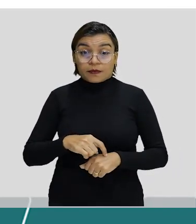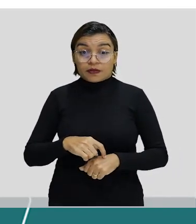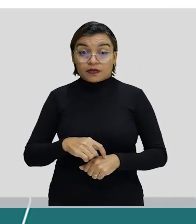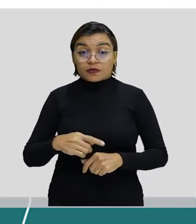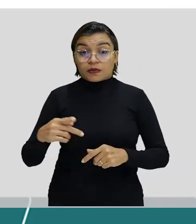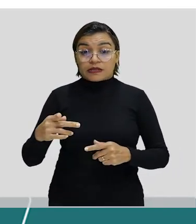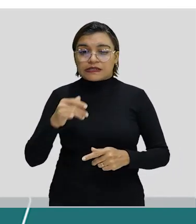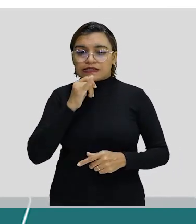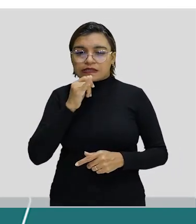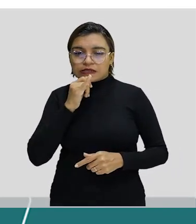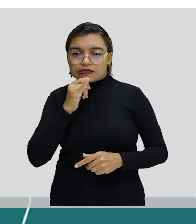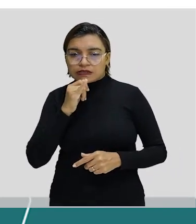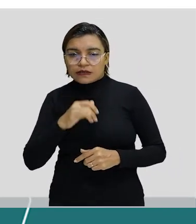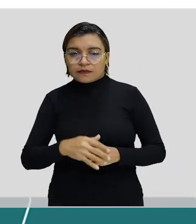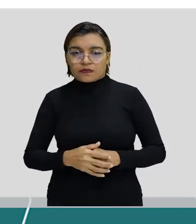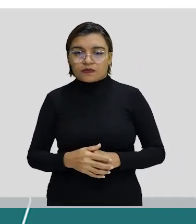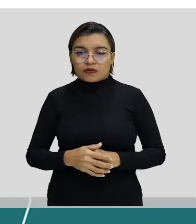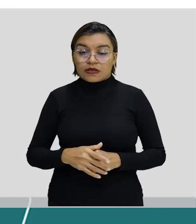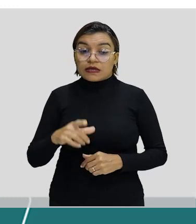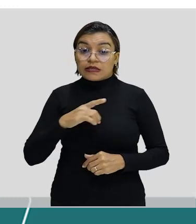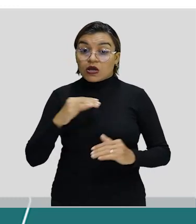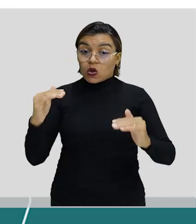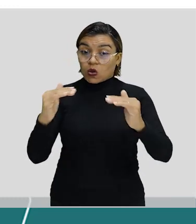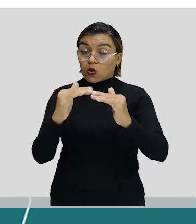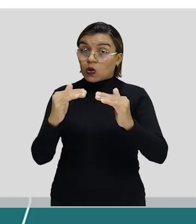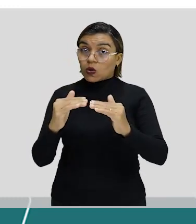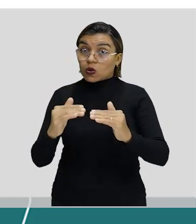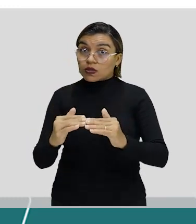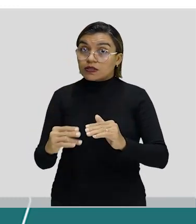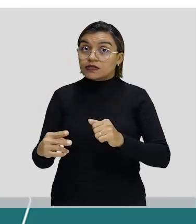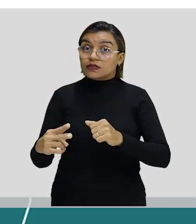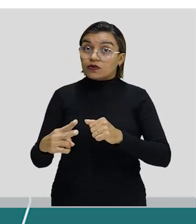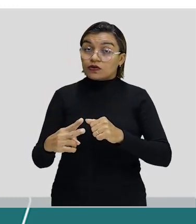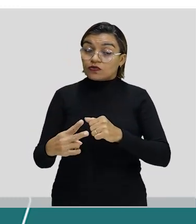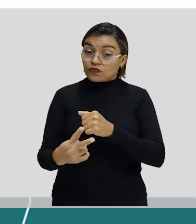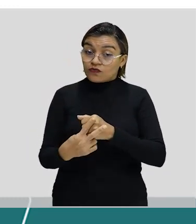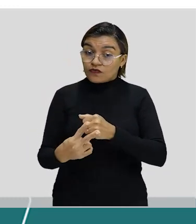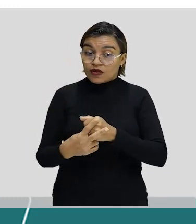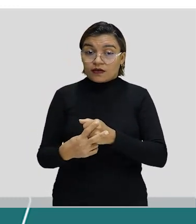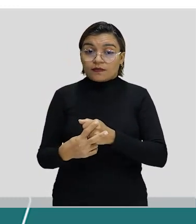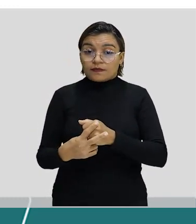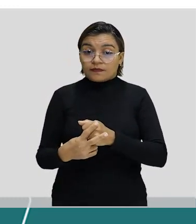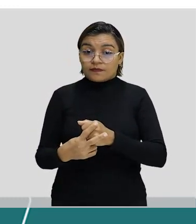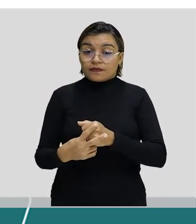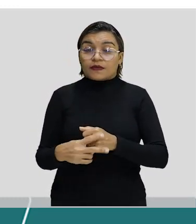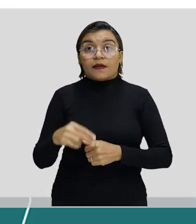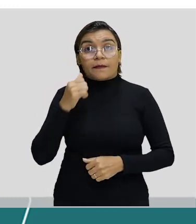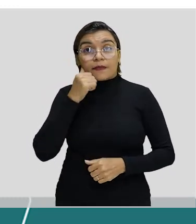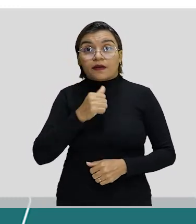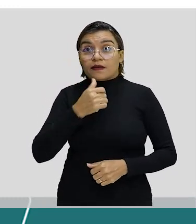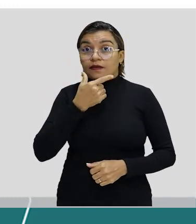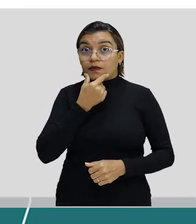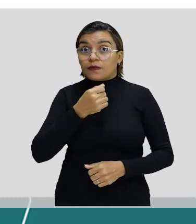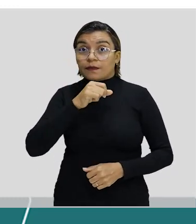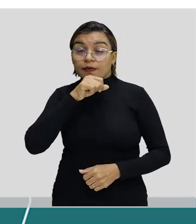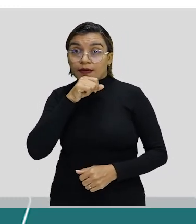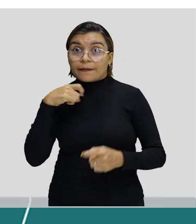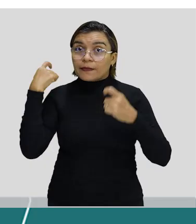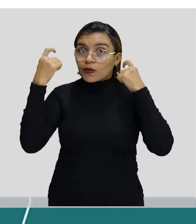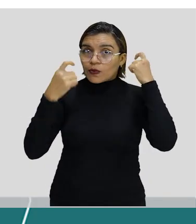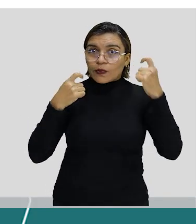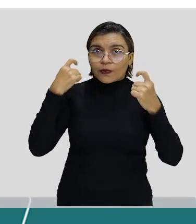sujeito. Ele vai seguir a concordância do verbo. Estava preocupada a mãe e o pai, estava preocupado o pai e a